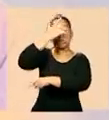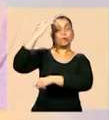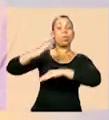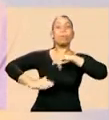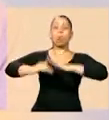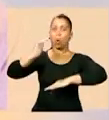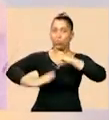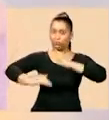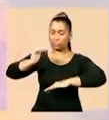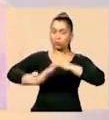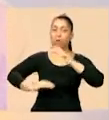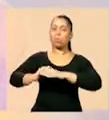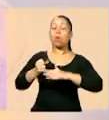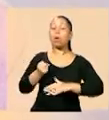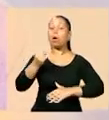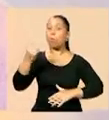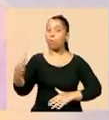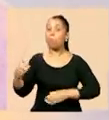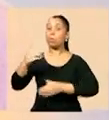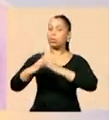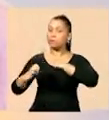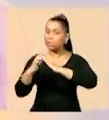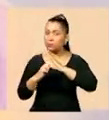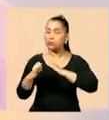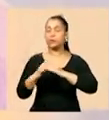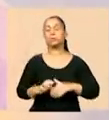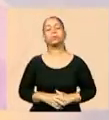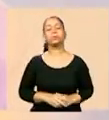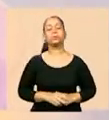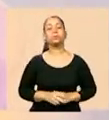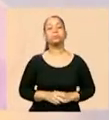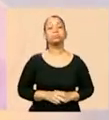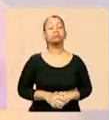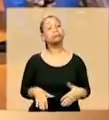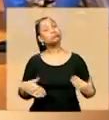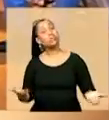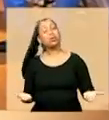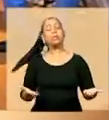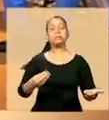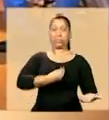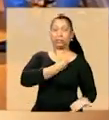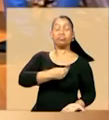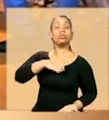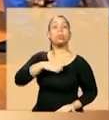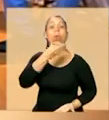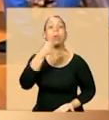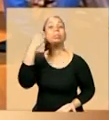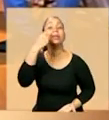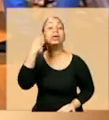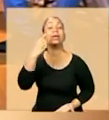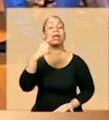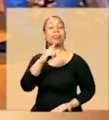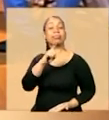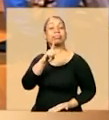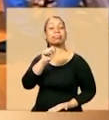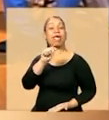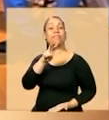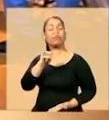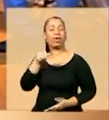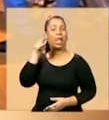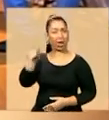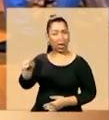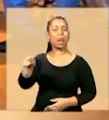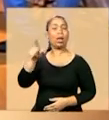de um profissional em algumas empresas de acordo com o risco. Entendi. E aqui com a gente também o advogado Davi Quintiliano, que